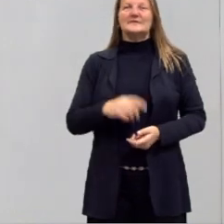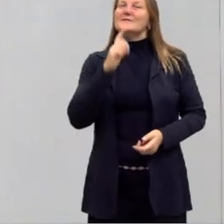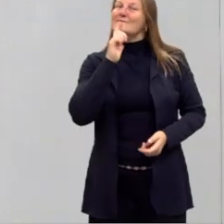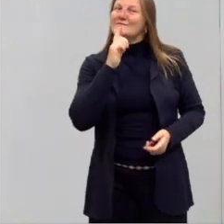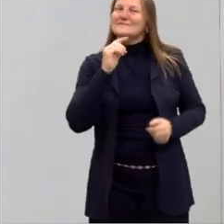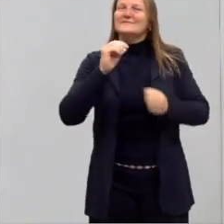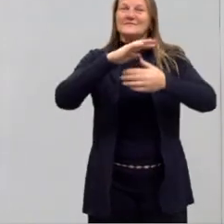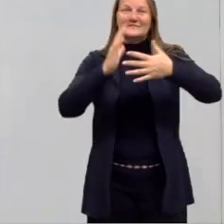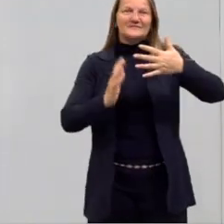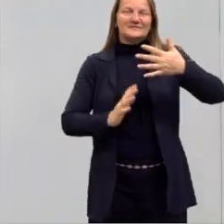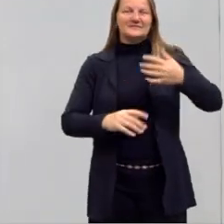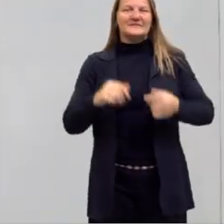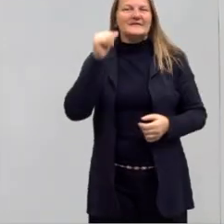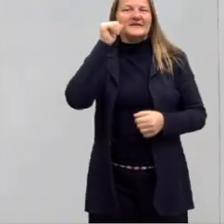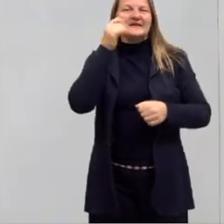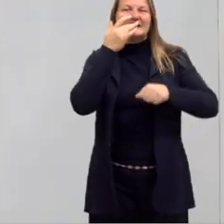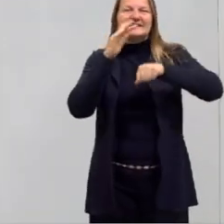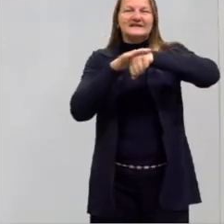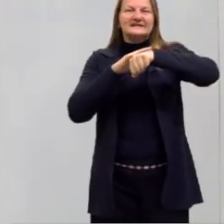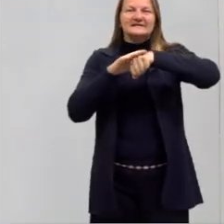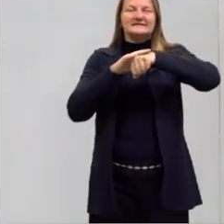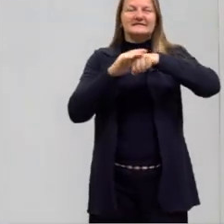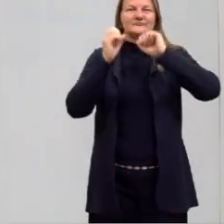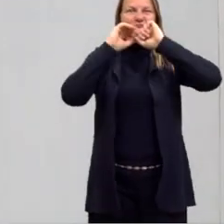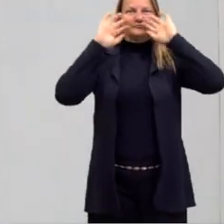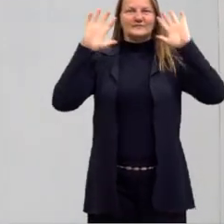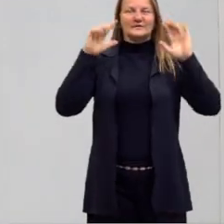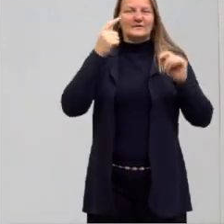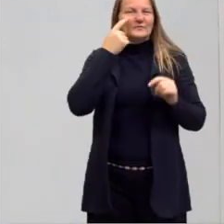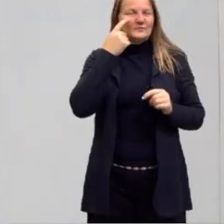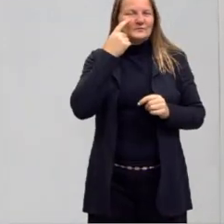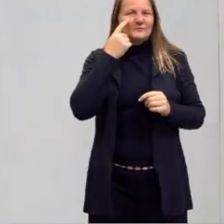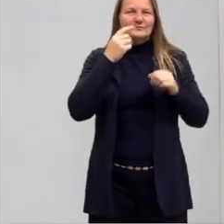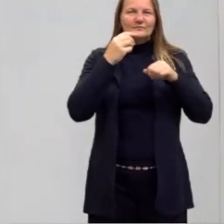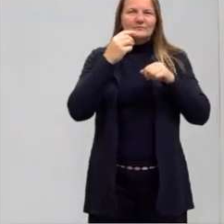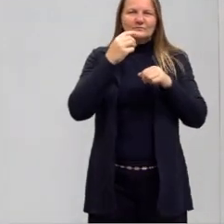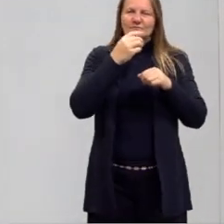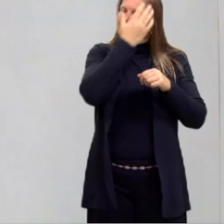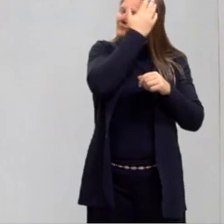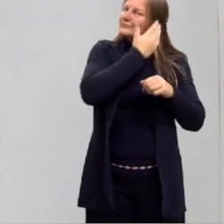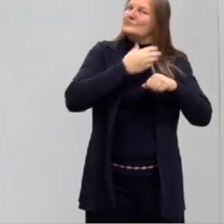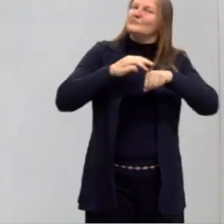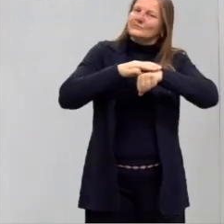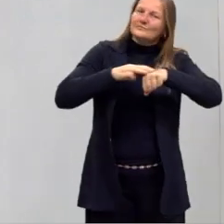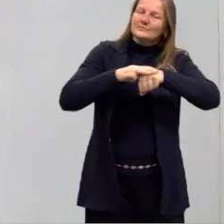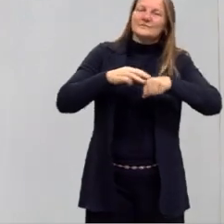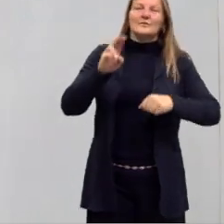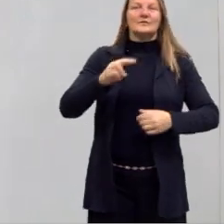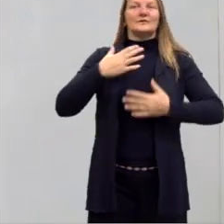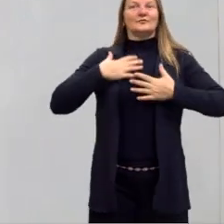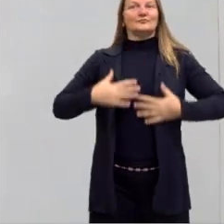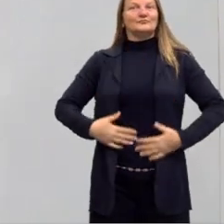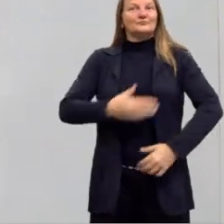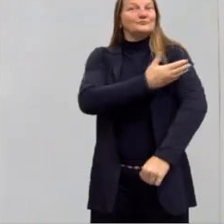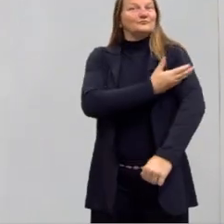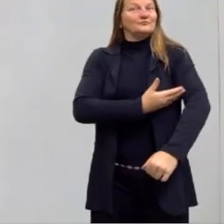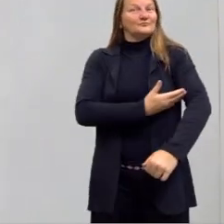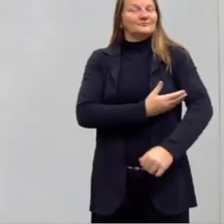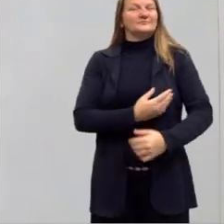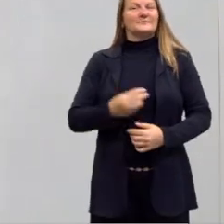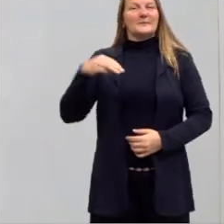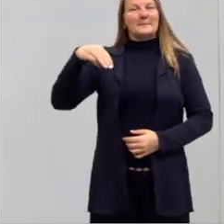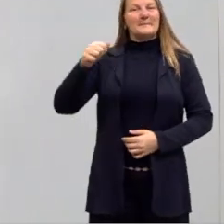Eu sou uma mulher branca de pele clara cabelos e olhos castanhos Estou vestindo a camiseta do pré-enem